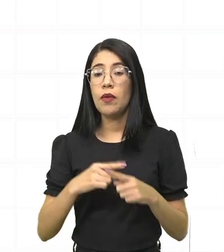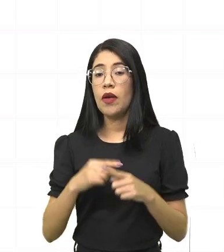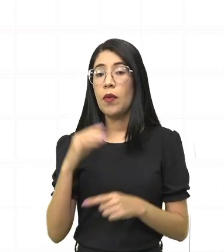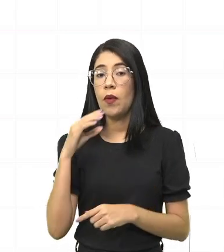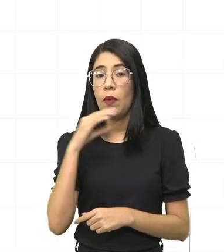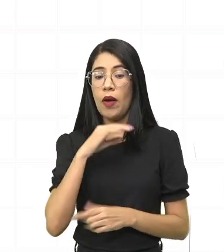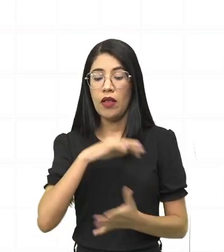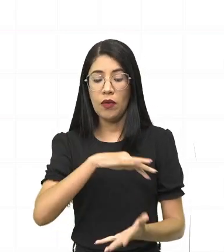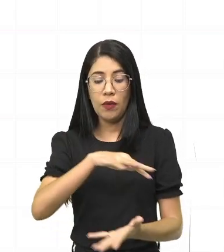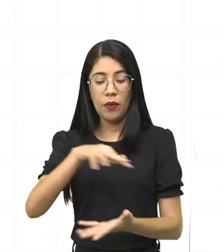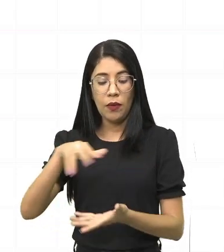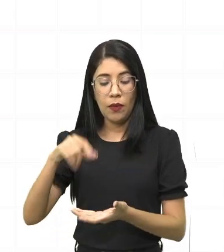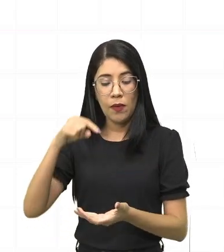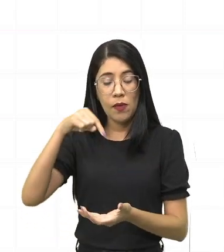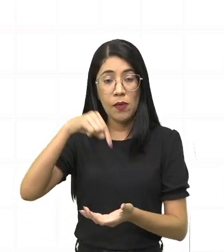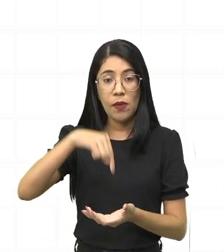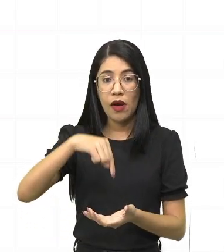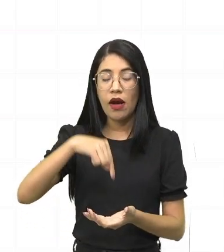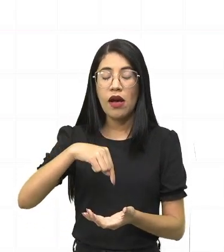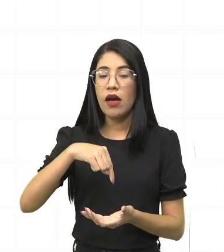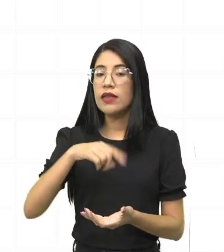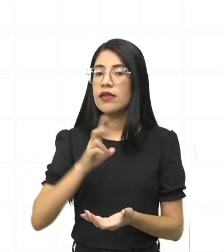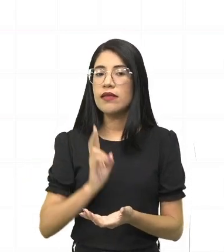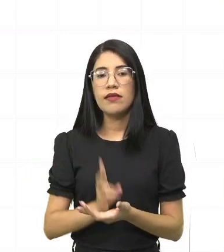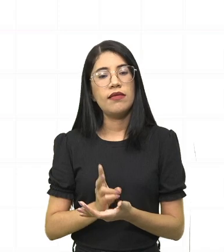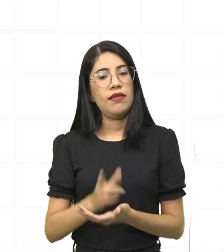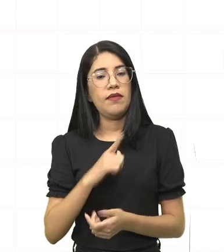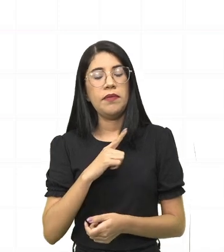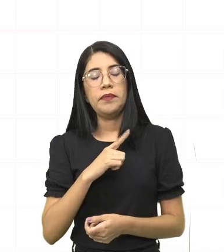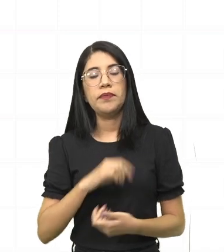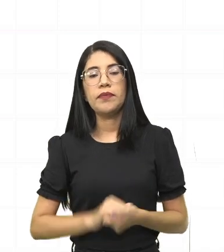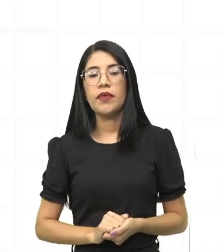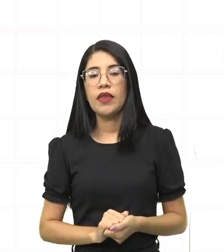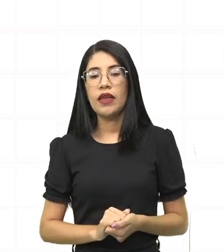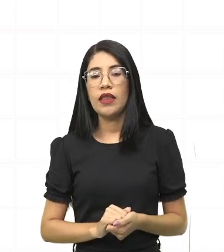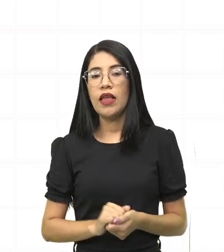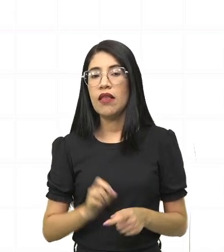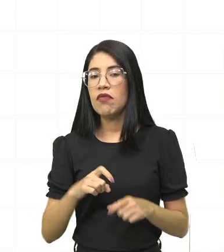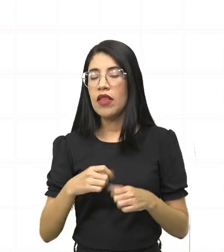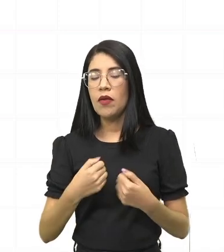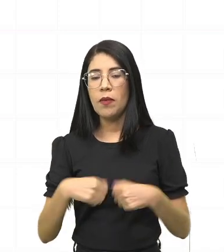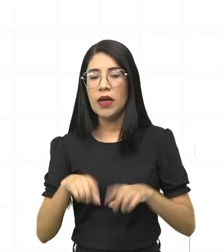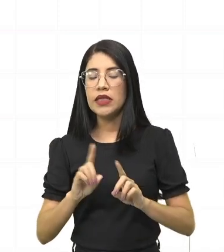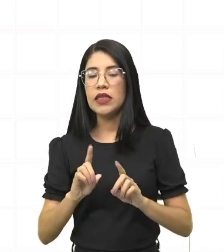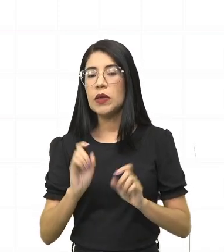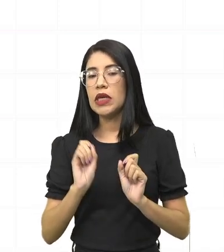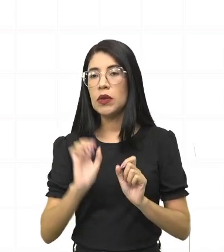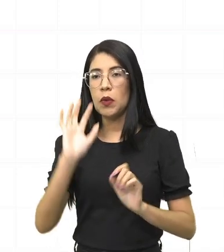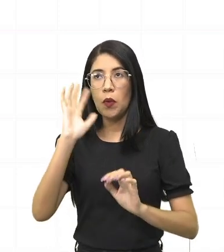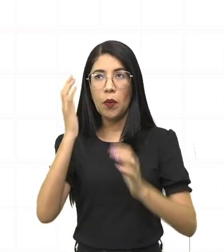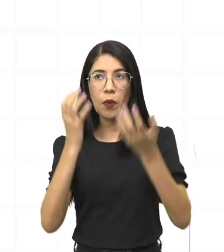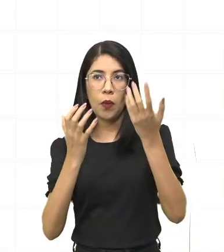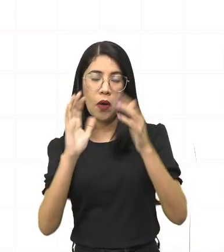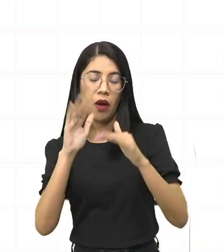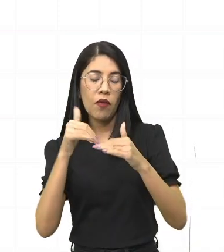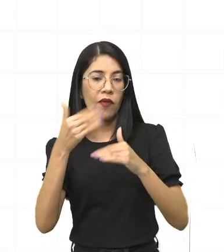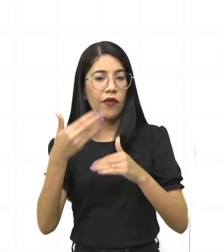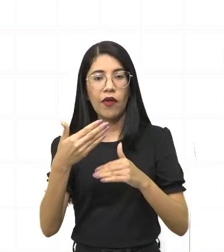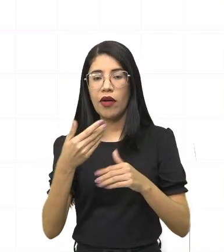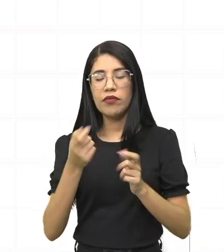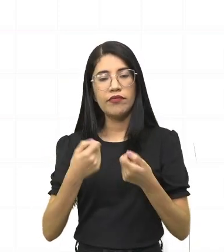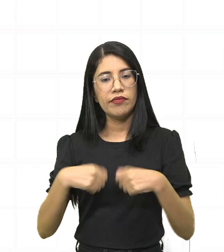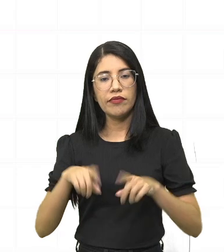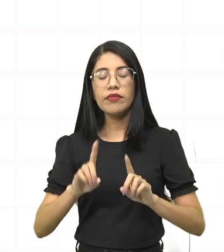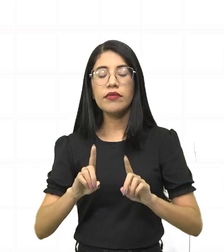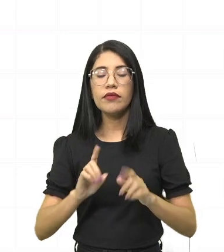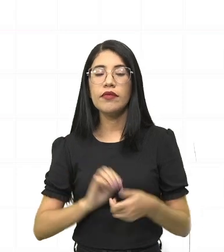do interior da Terra ele está ali, né, presente, independente das condições climáticas, né, externas, né. É